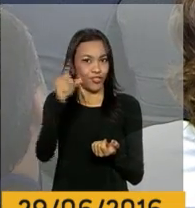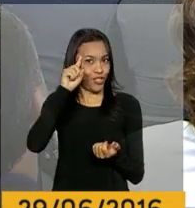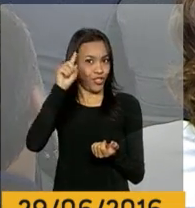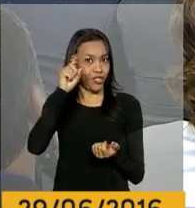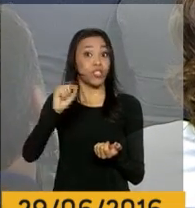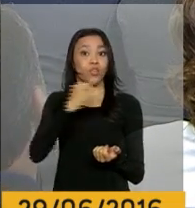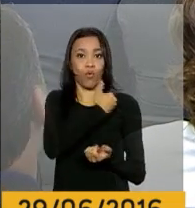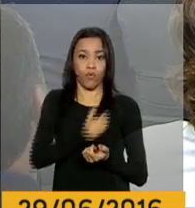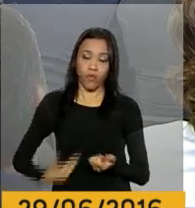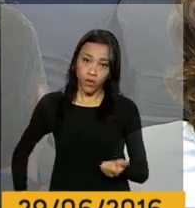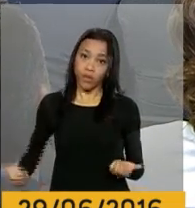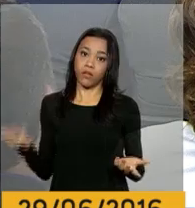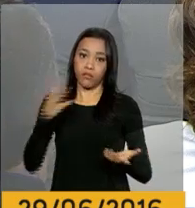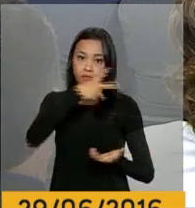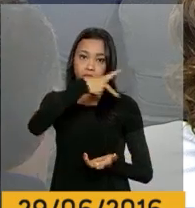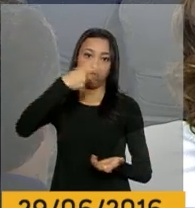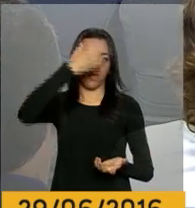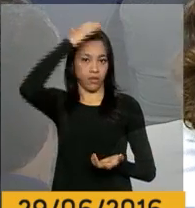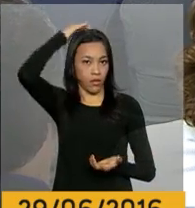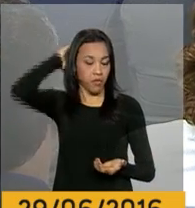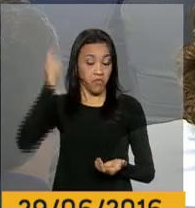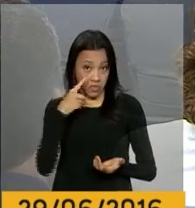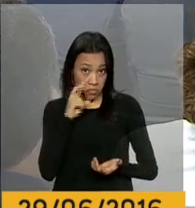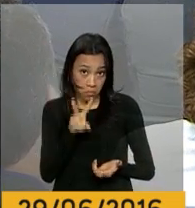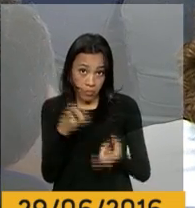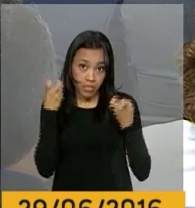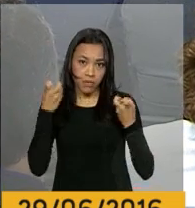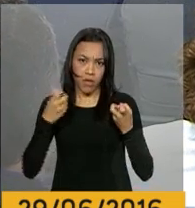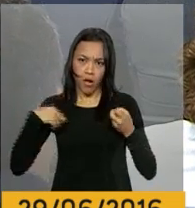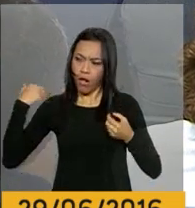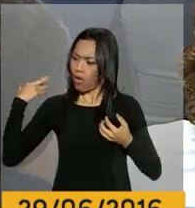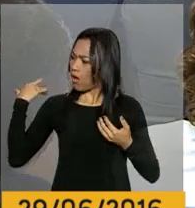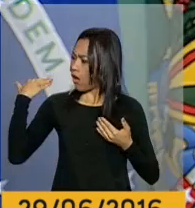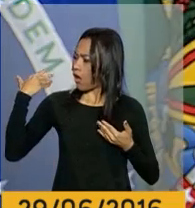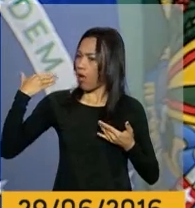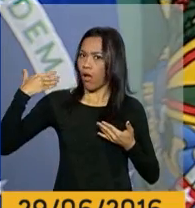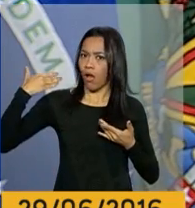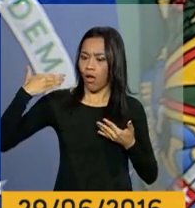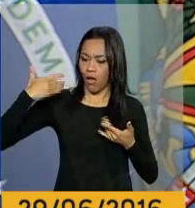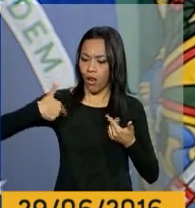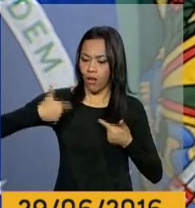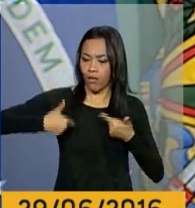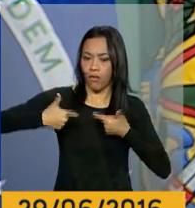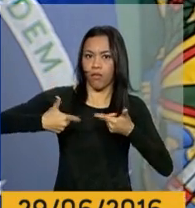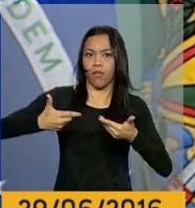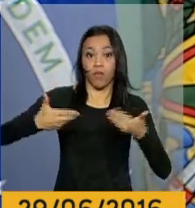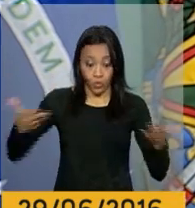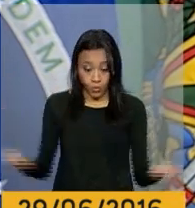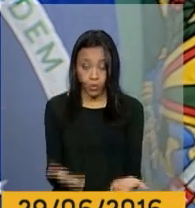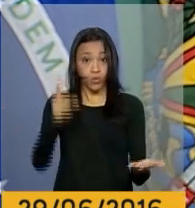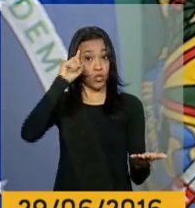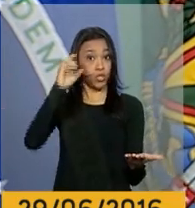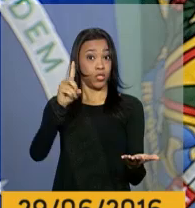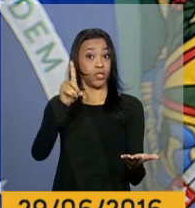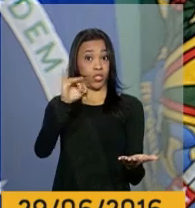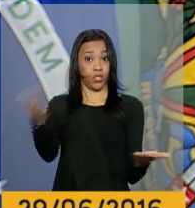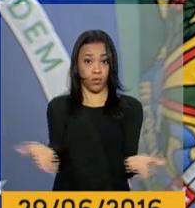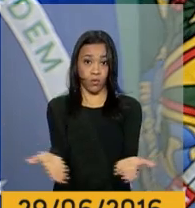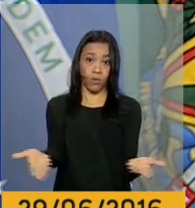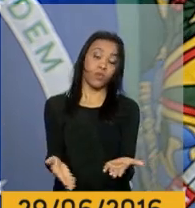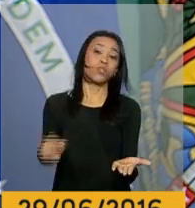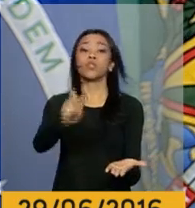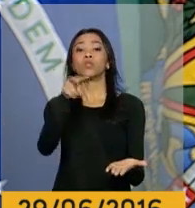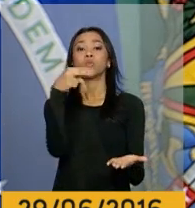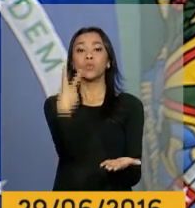os resultados que já foram produzidos ao longo desse período. No dia de hoje, dois integrantes do